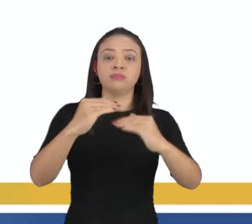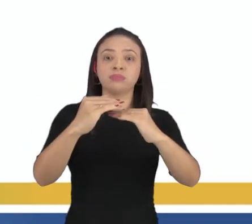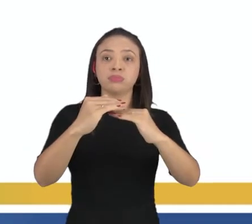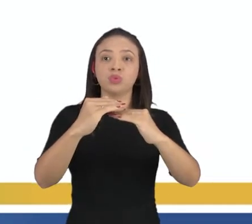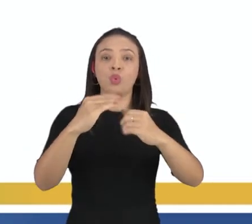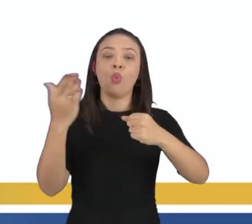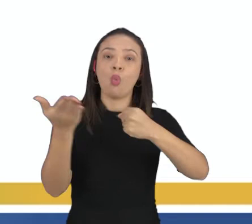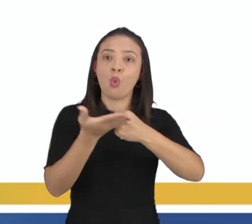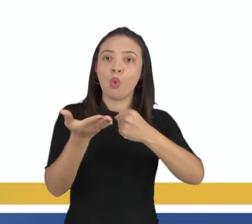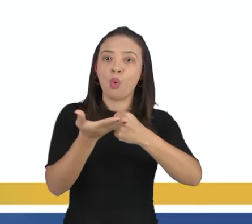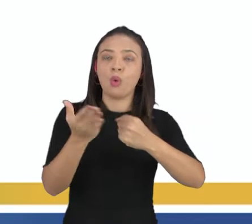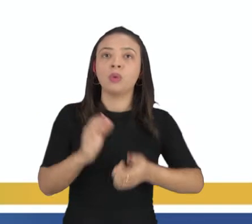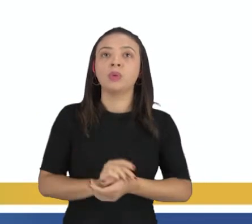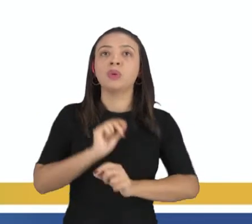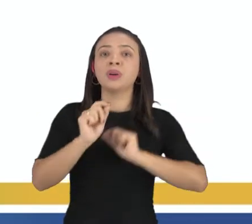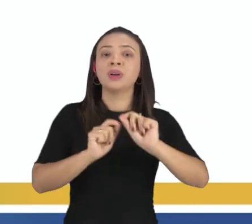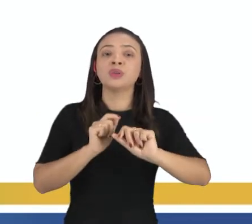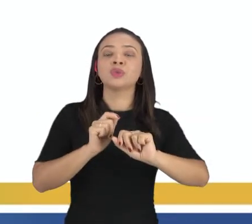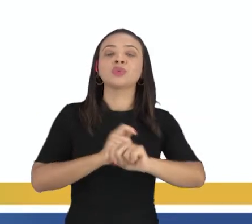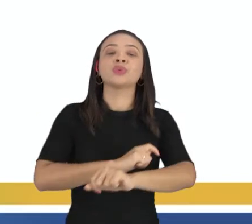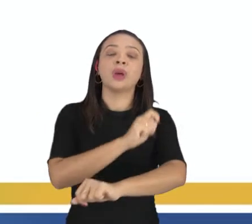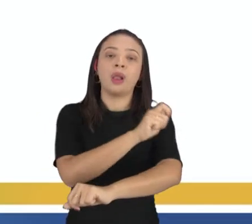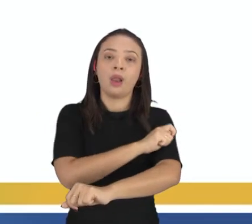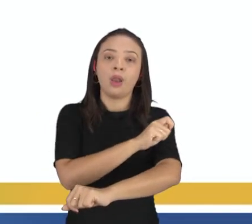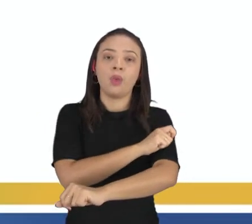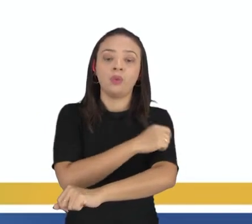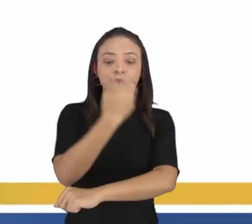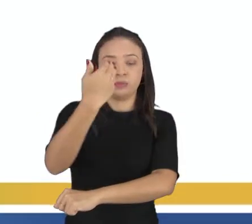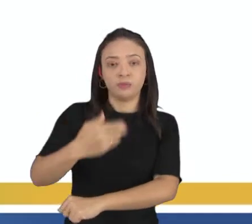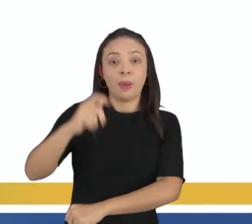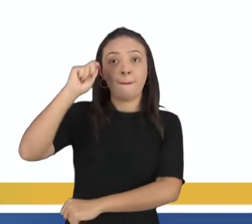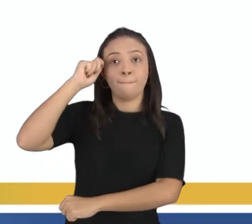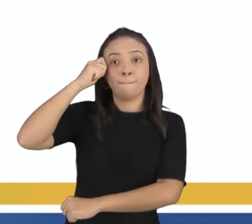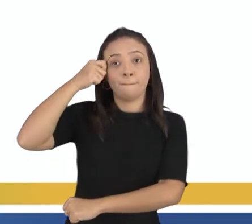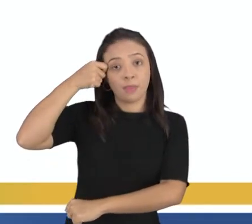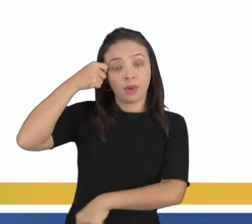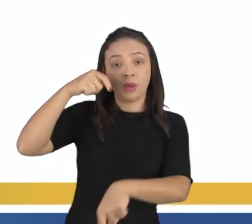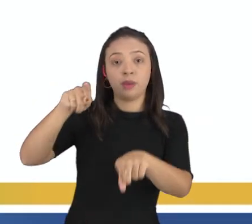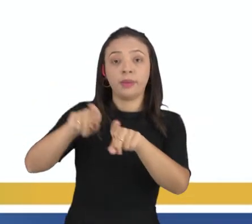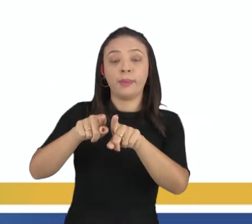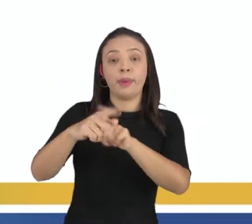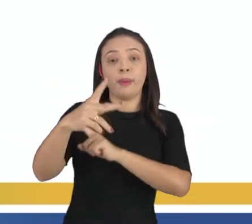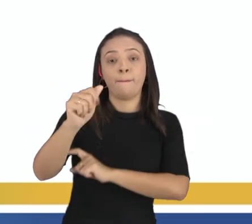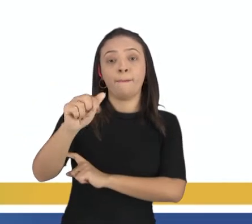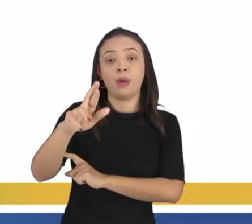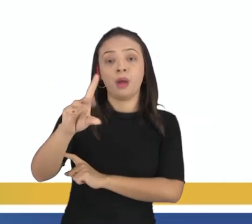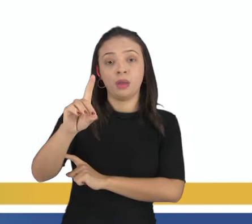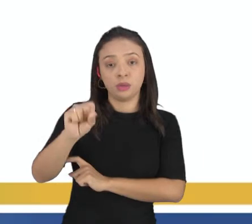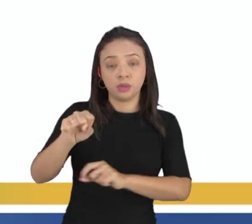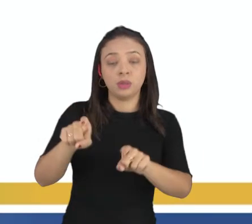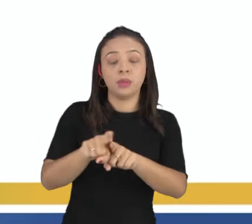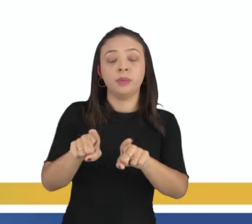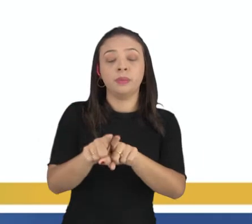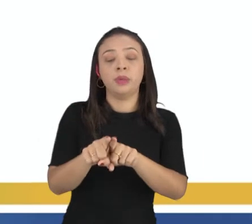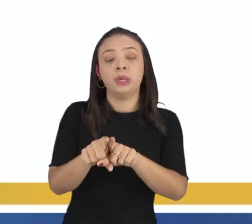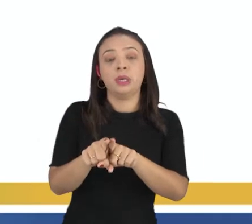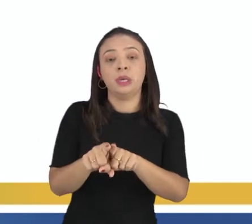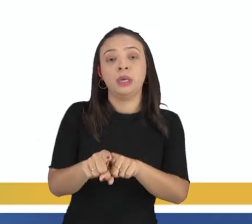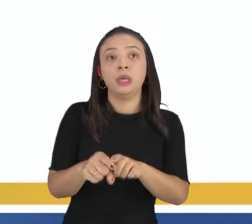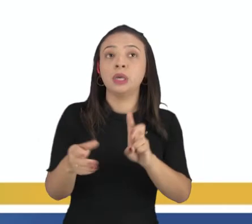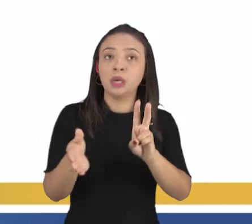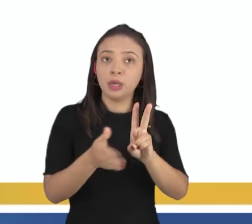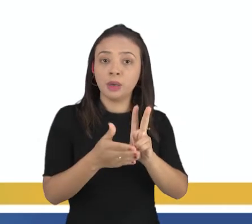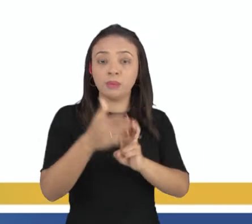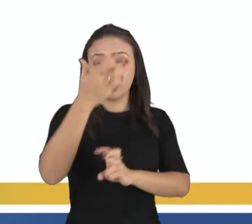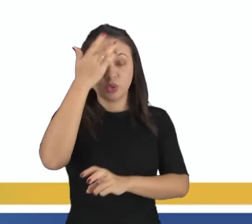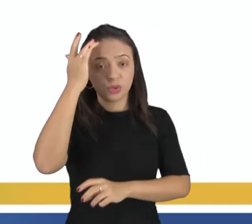médio, dos alunos autodeclarados pretos, pardos e indígenas, das pessoas com deficiências,